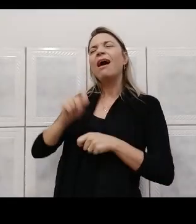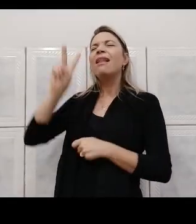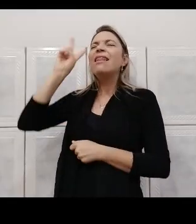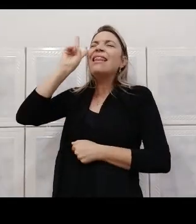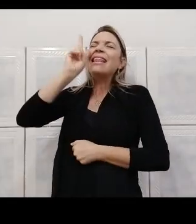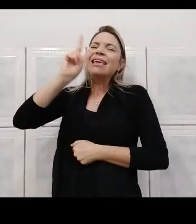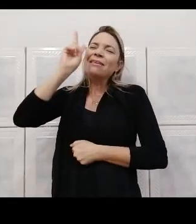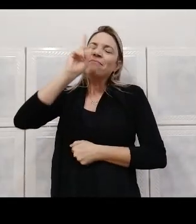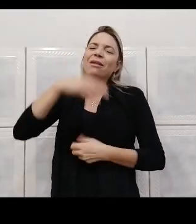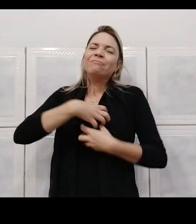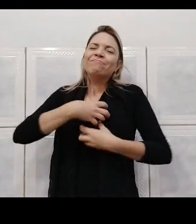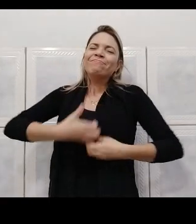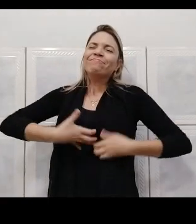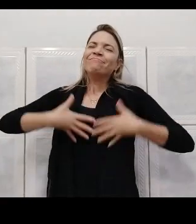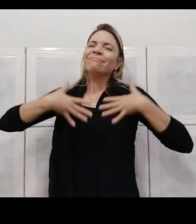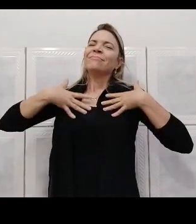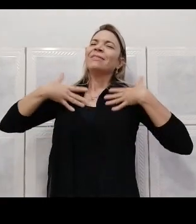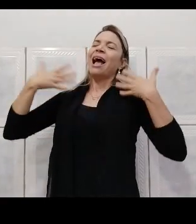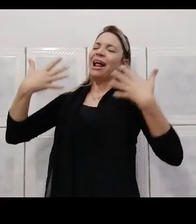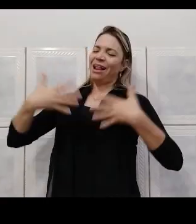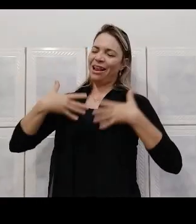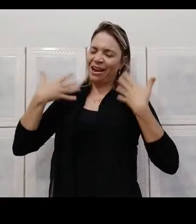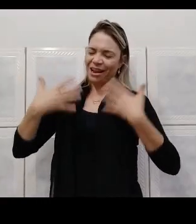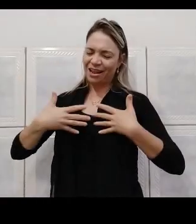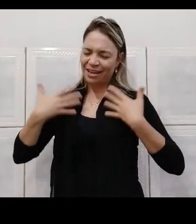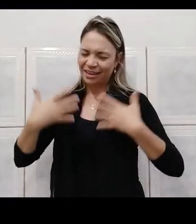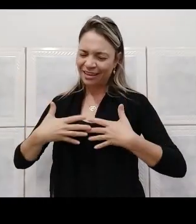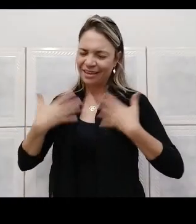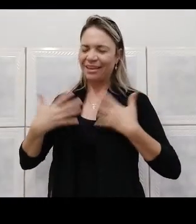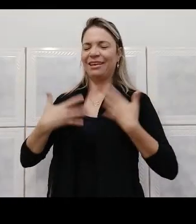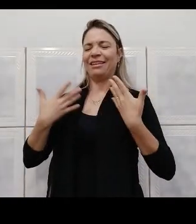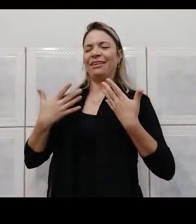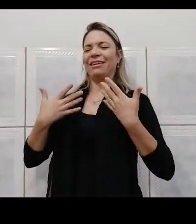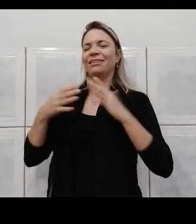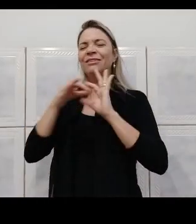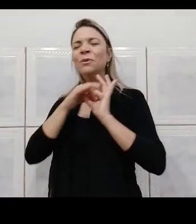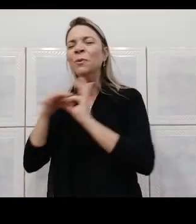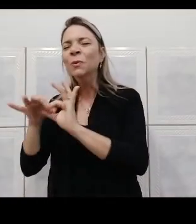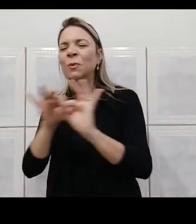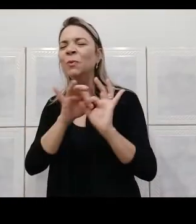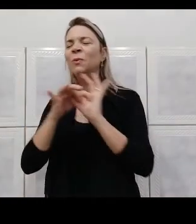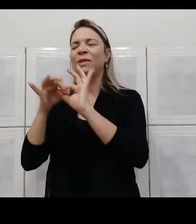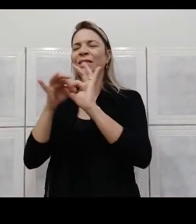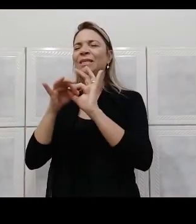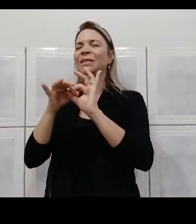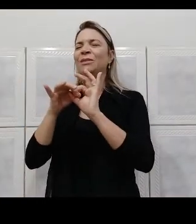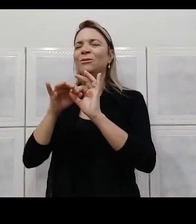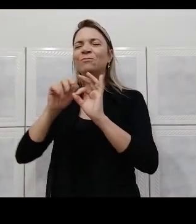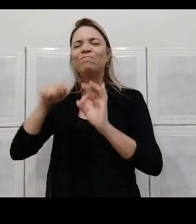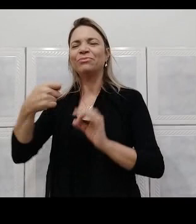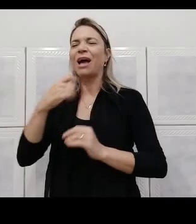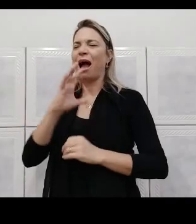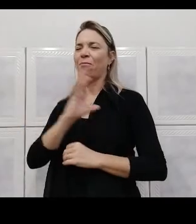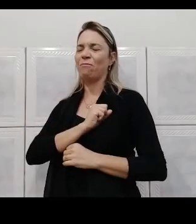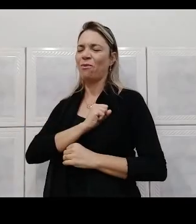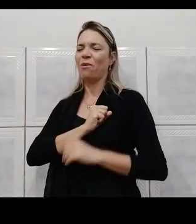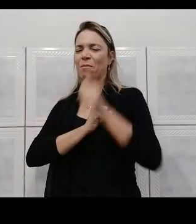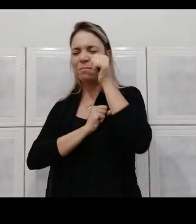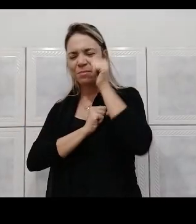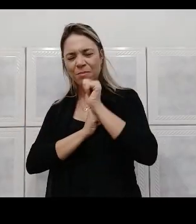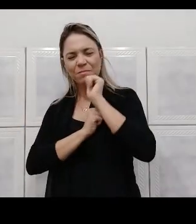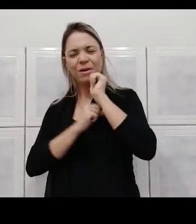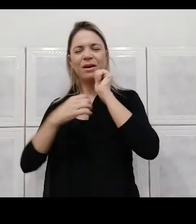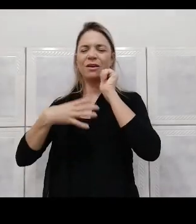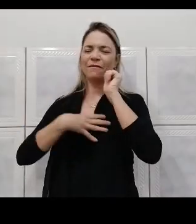de terem esse status, unidos pelo amor, mãe e filho. Abençoe as mães,